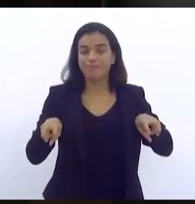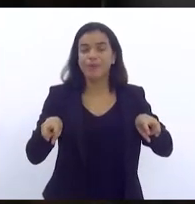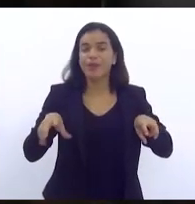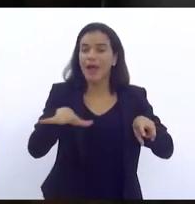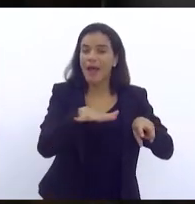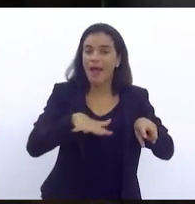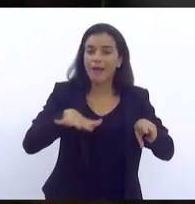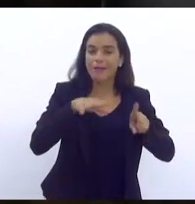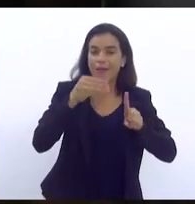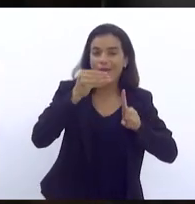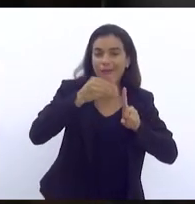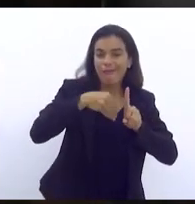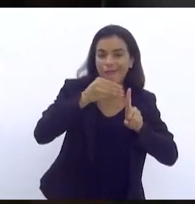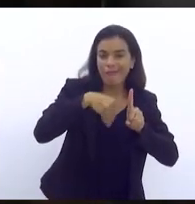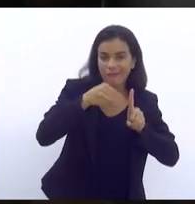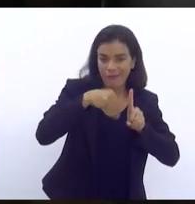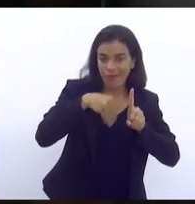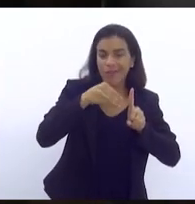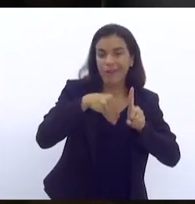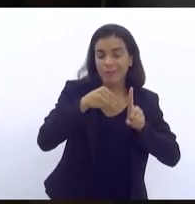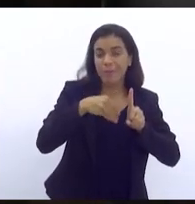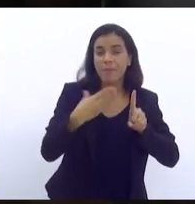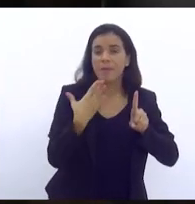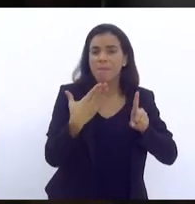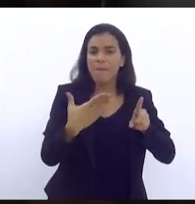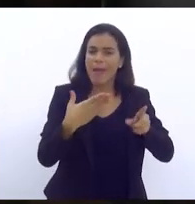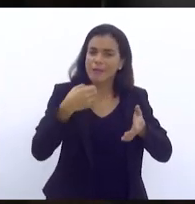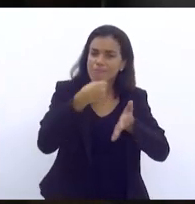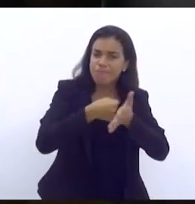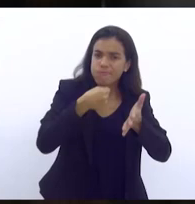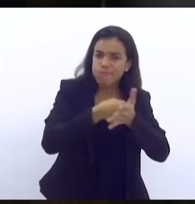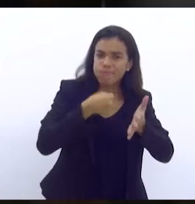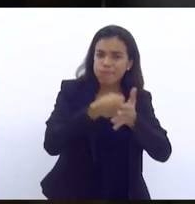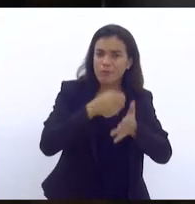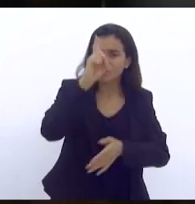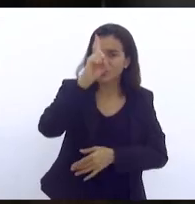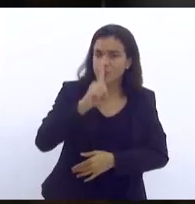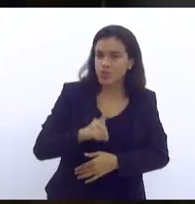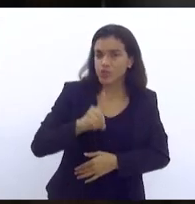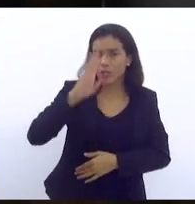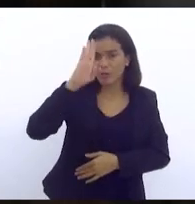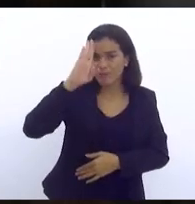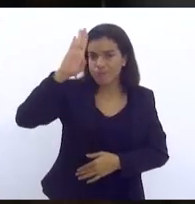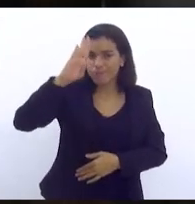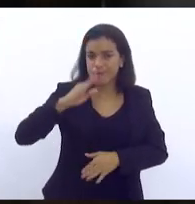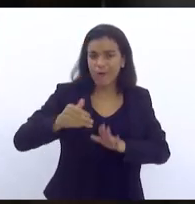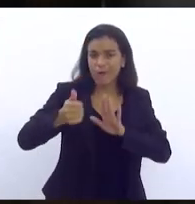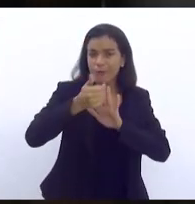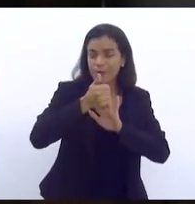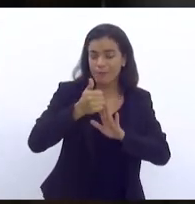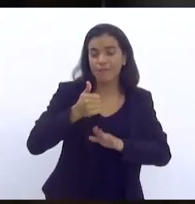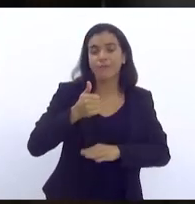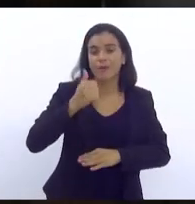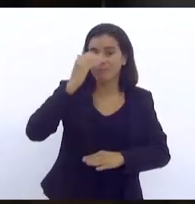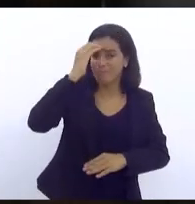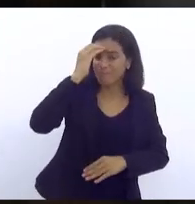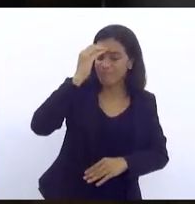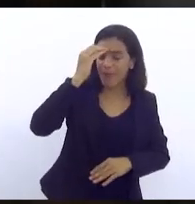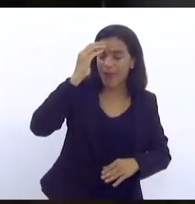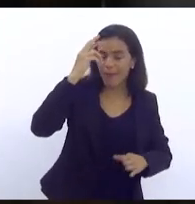vulnerabilizados e pedem aquilo que é o mínimo de um direito fundamental reconhecido pela ONU desde